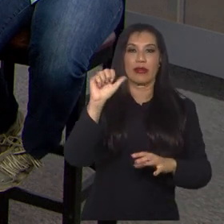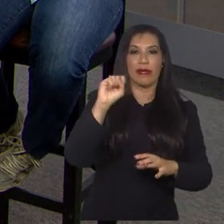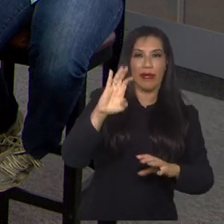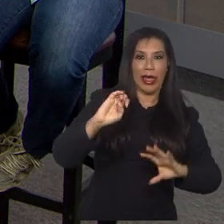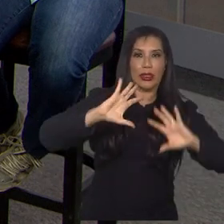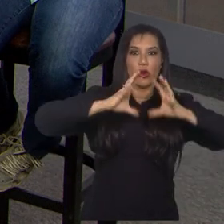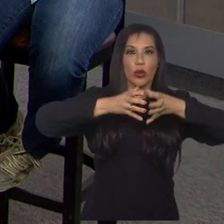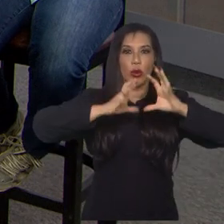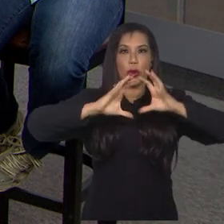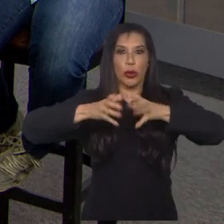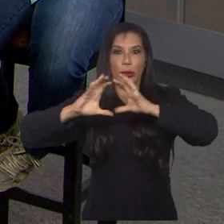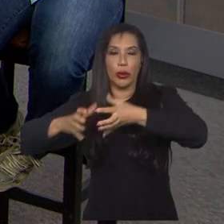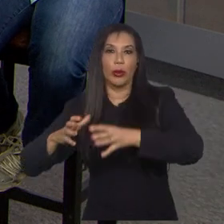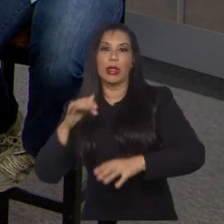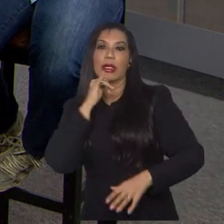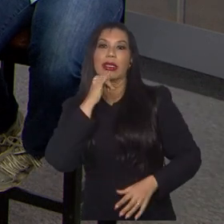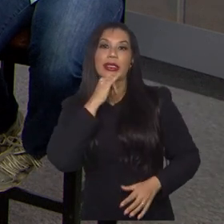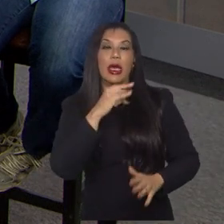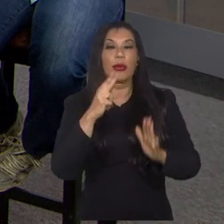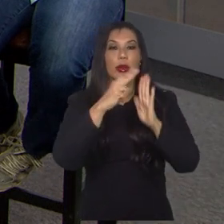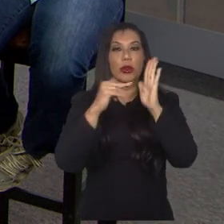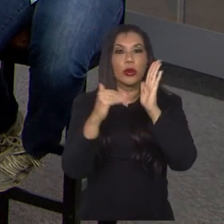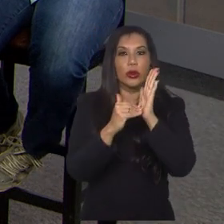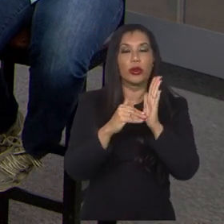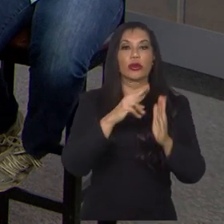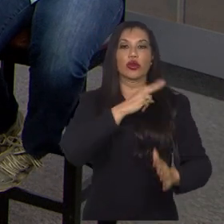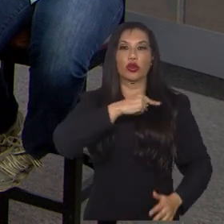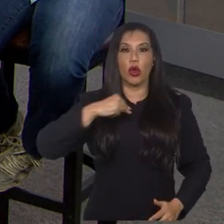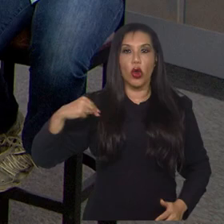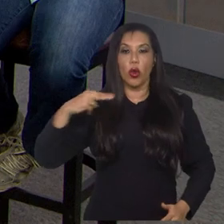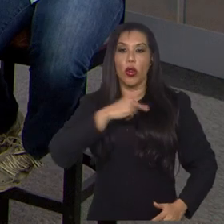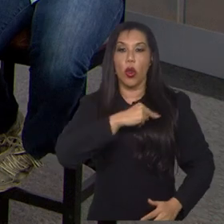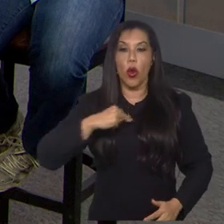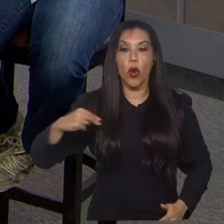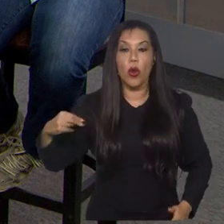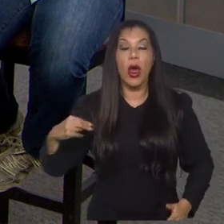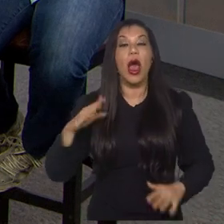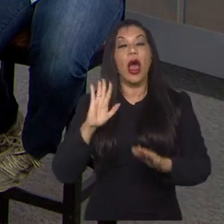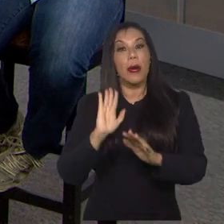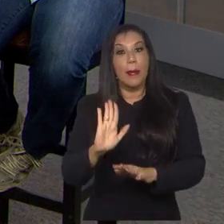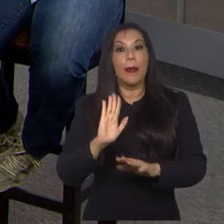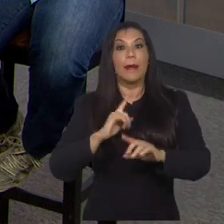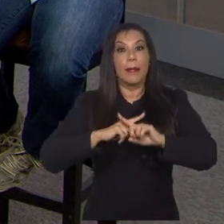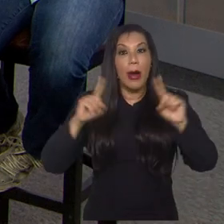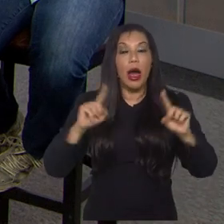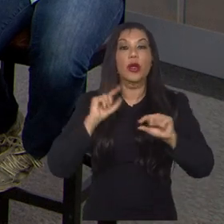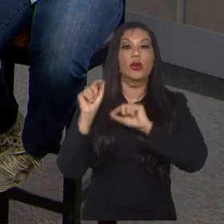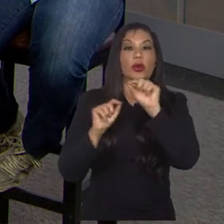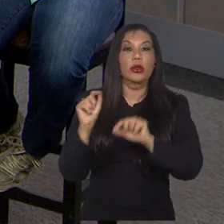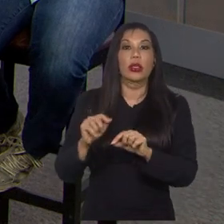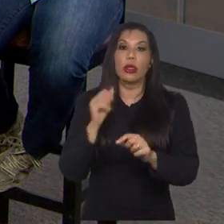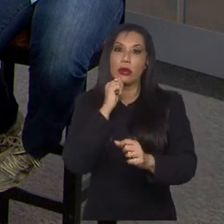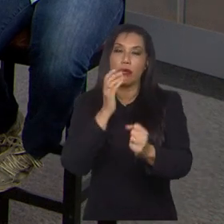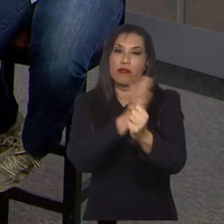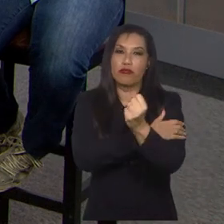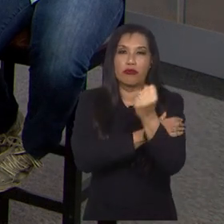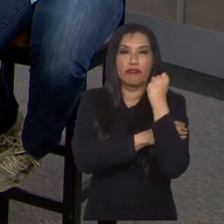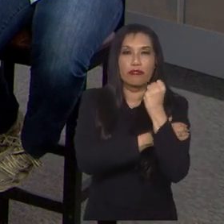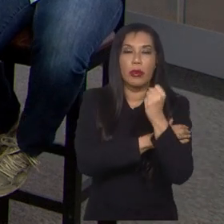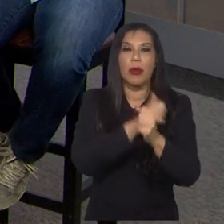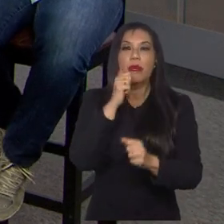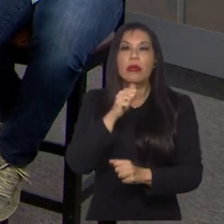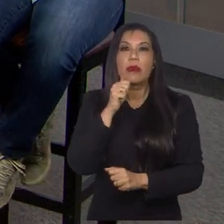começar falando de Nova Zelândia e Noruega. Como a Amanda falou, Noruega tem bastante potenciais,